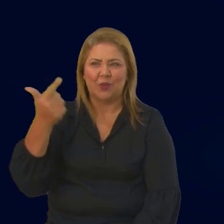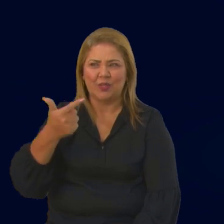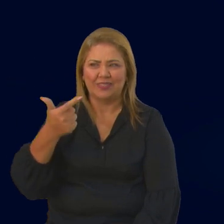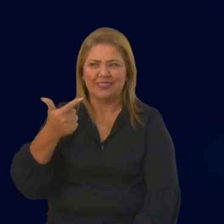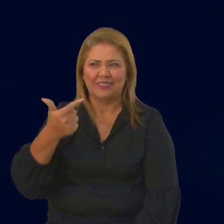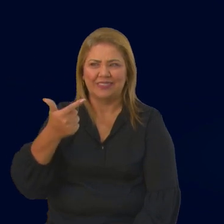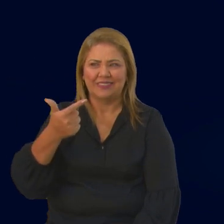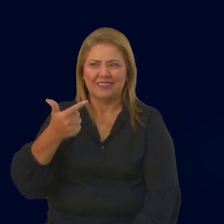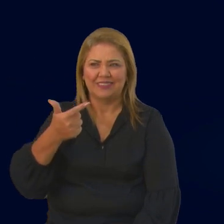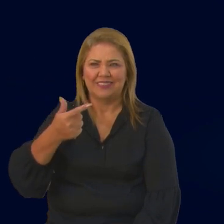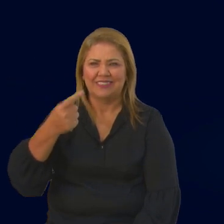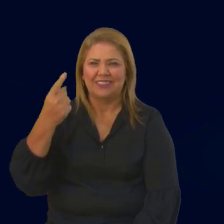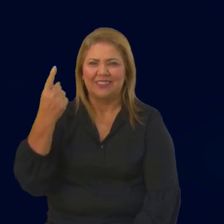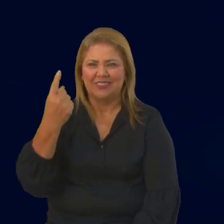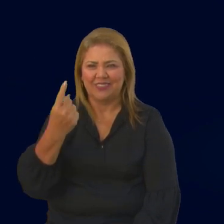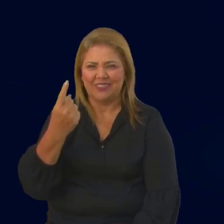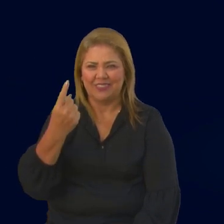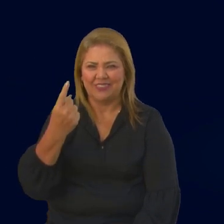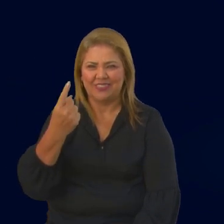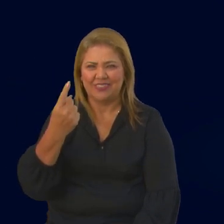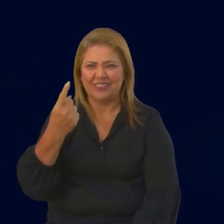2, 1,